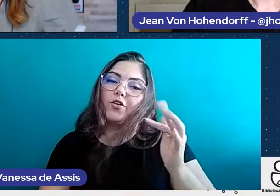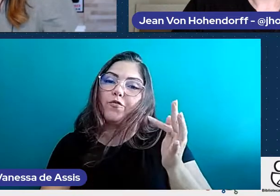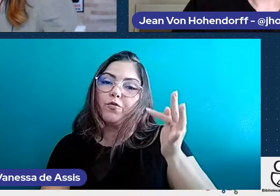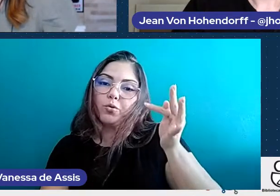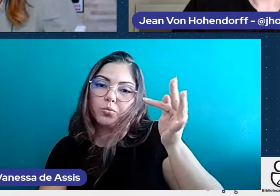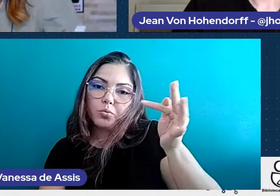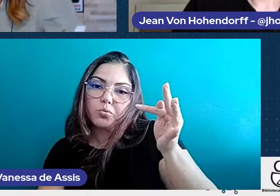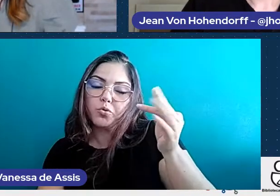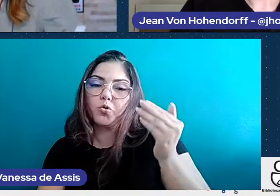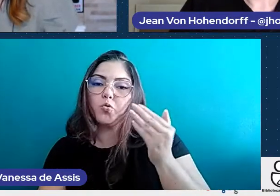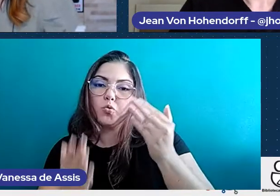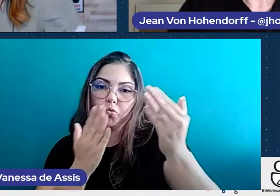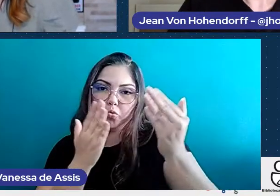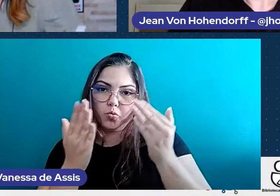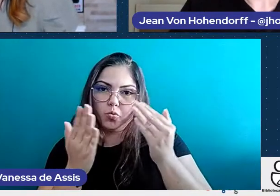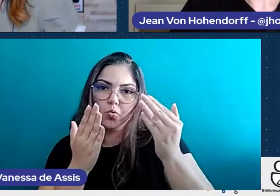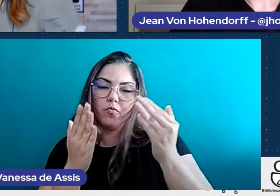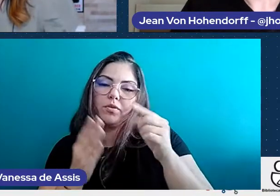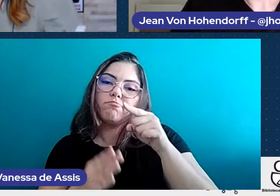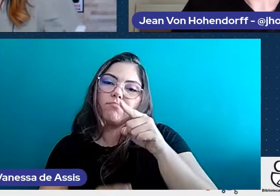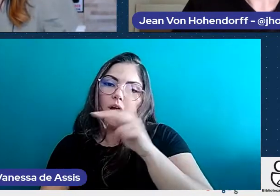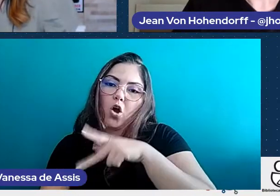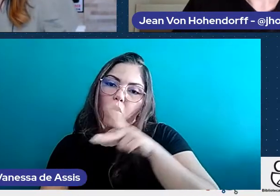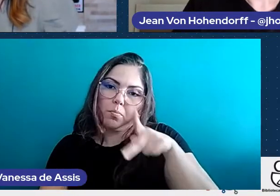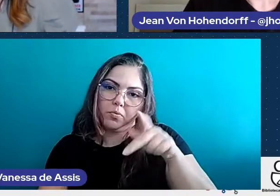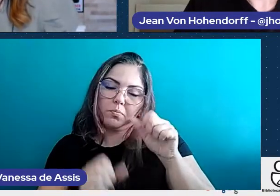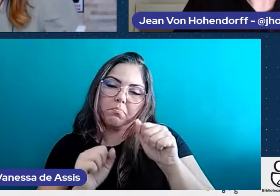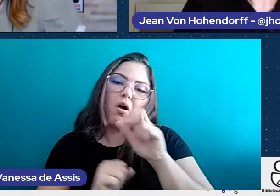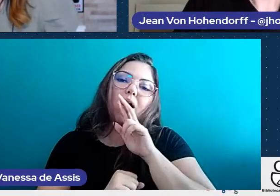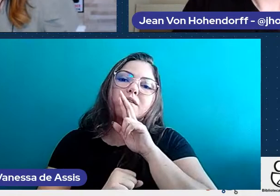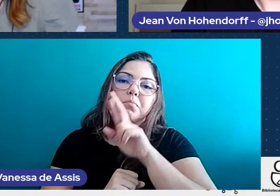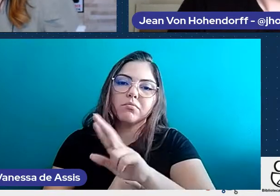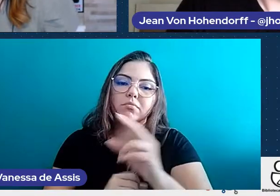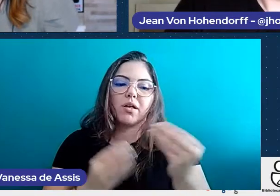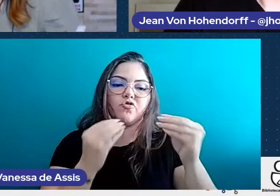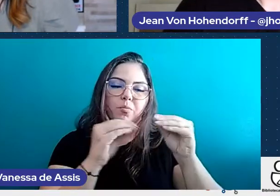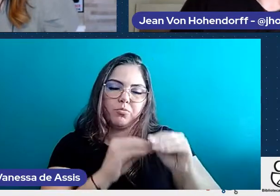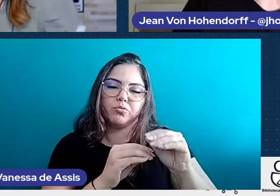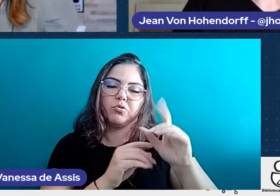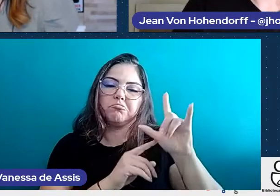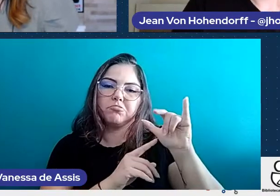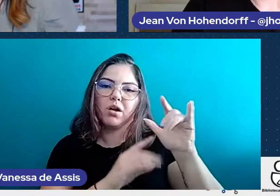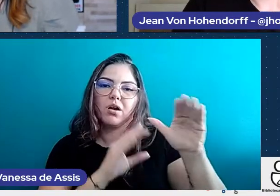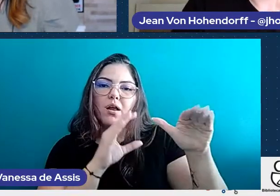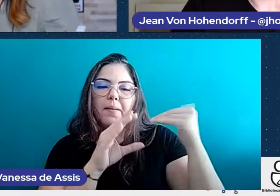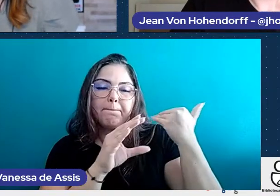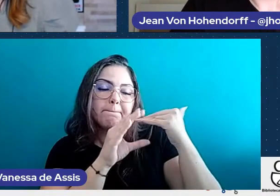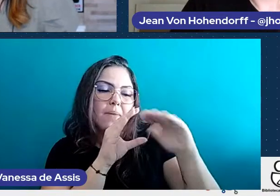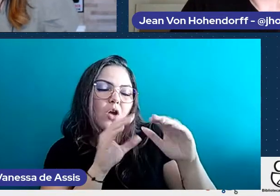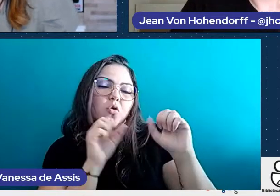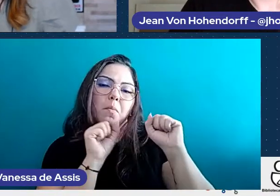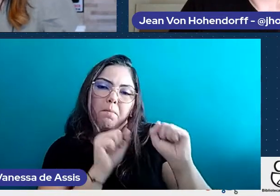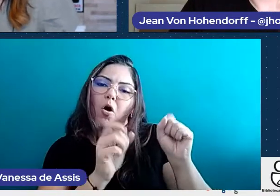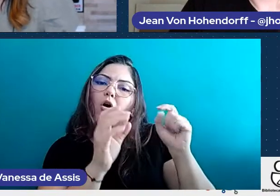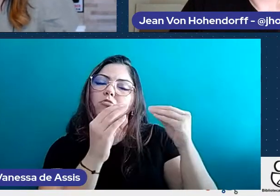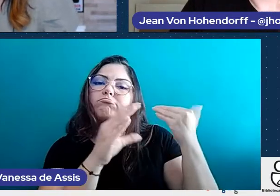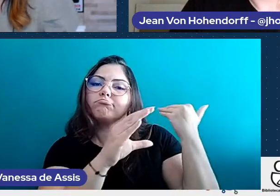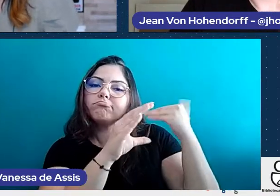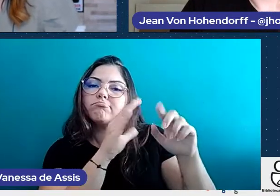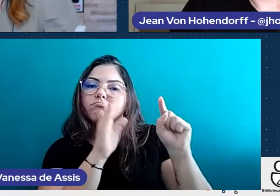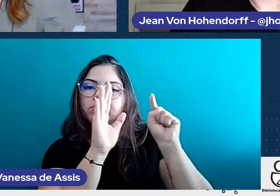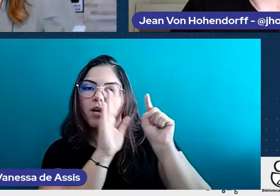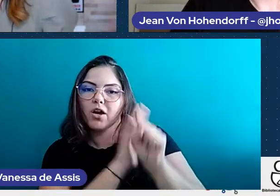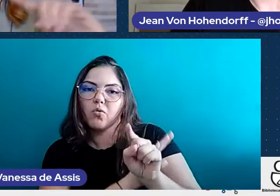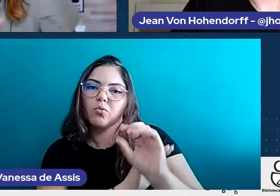do Instagram, o e-mail também ficou aqui, né? Então, você pode enviar aí para o professor Jean ou para nós,